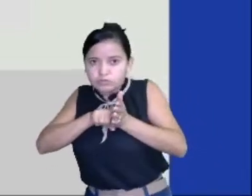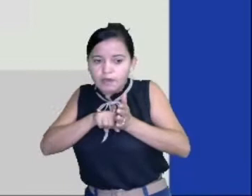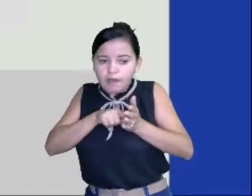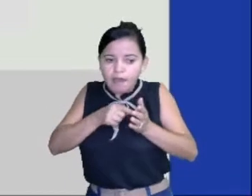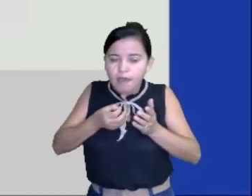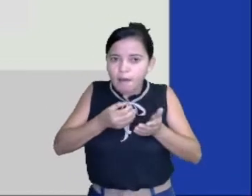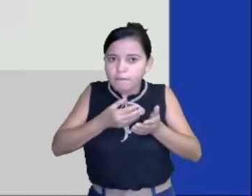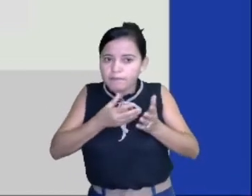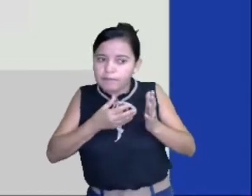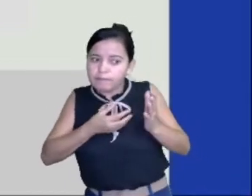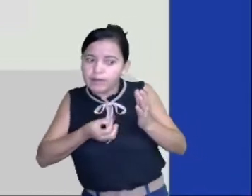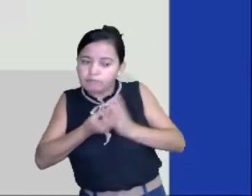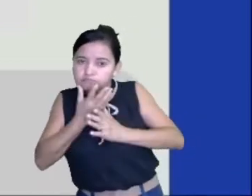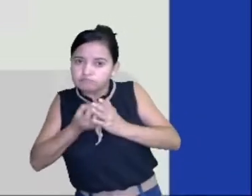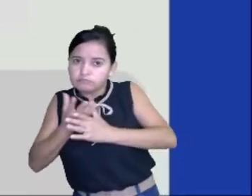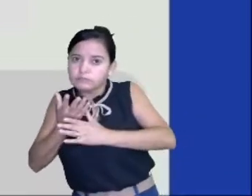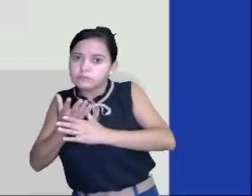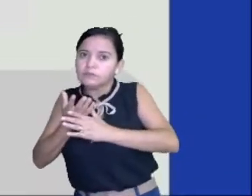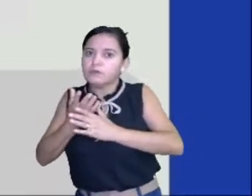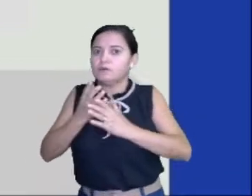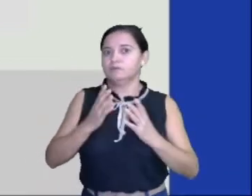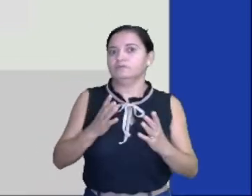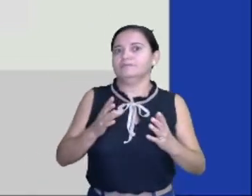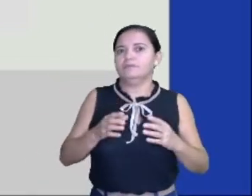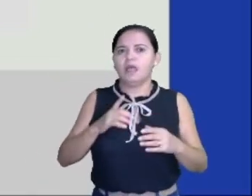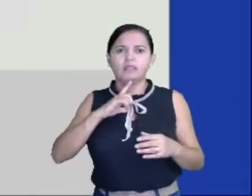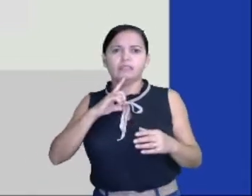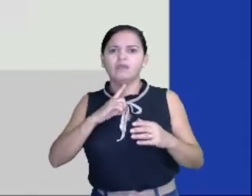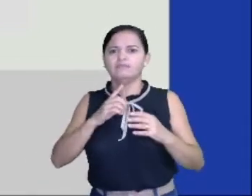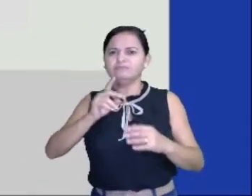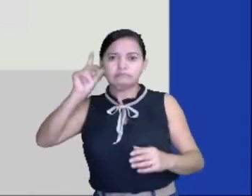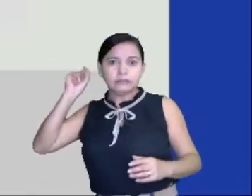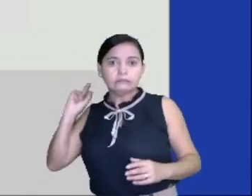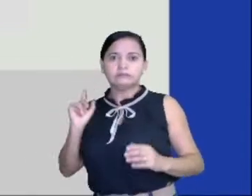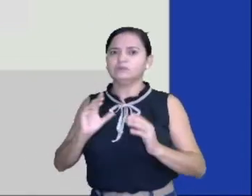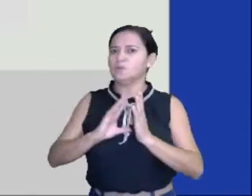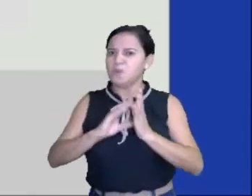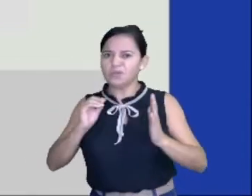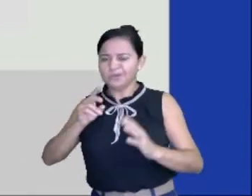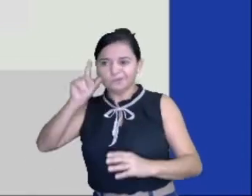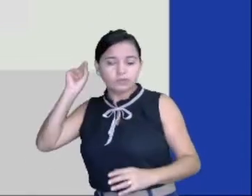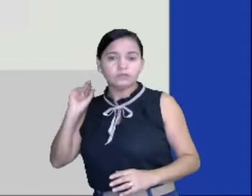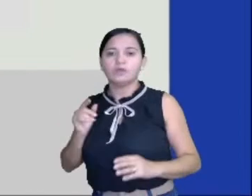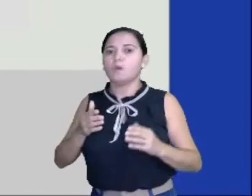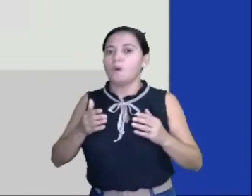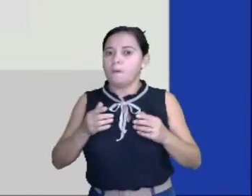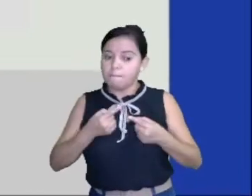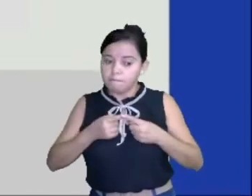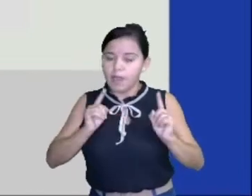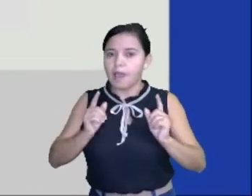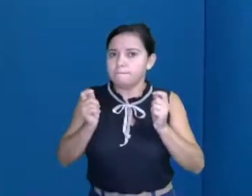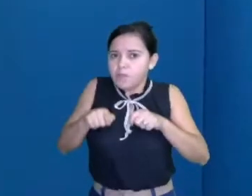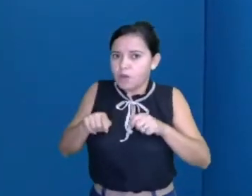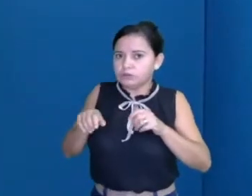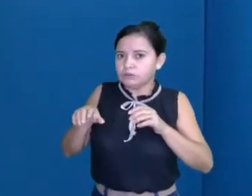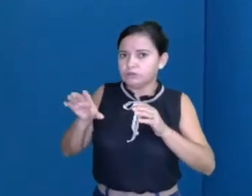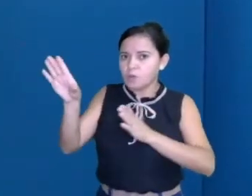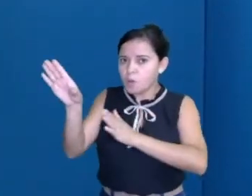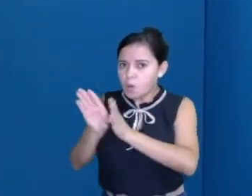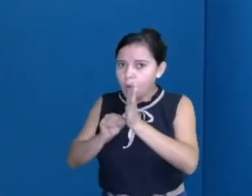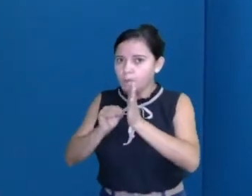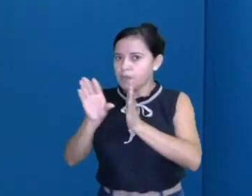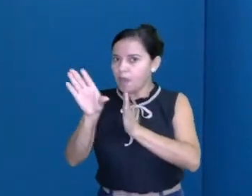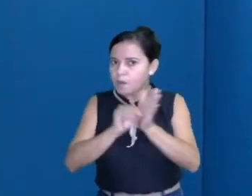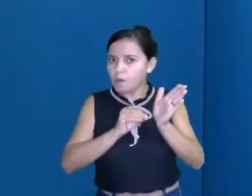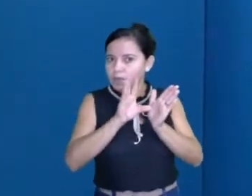forma, fazer com que esse modelo fique ultrapassado, mas muito do que ele falou vai poder se alinhar à próxima visão, que é a